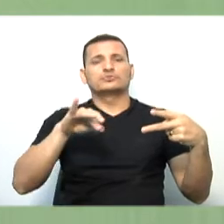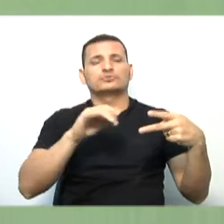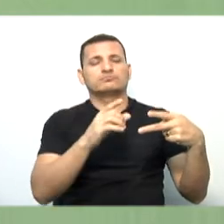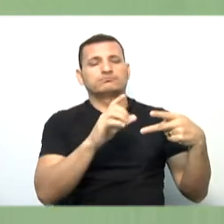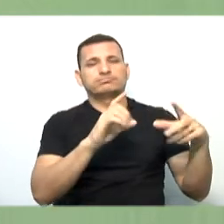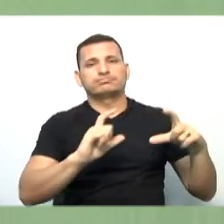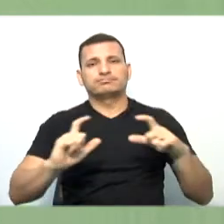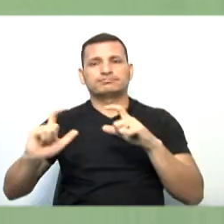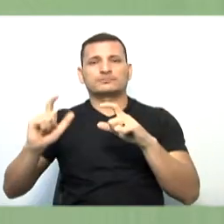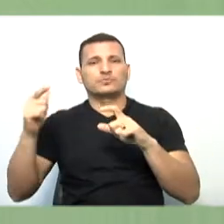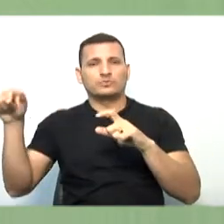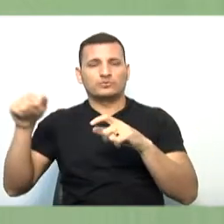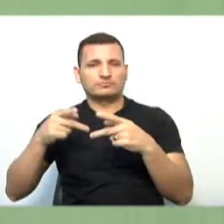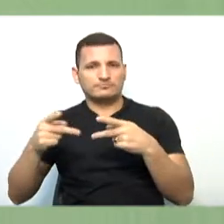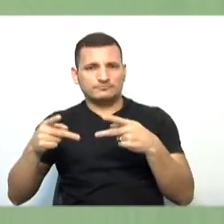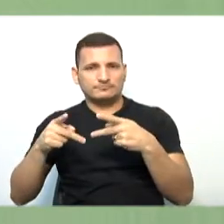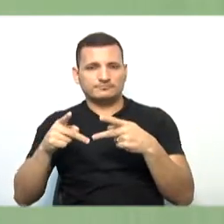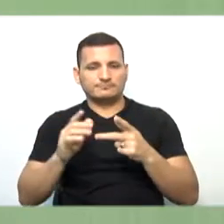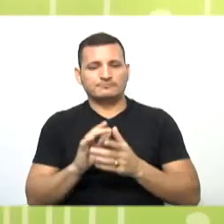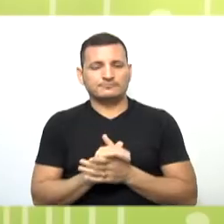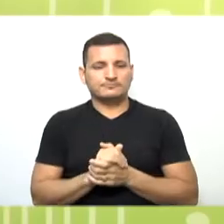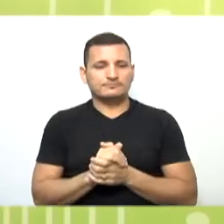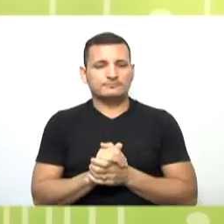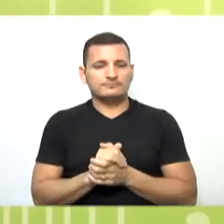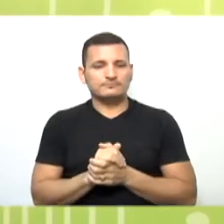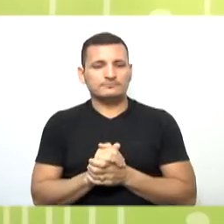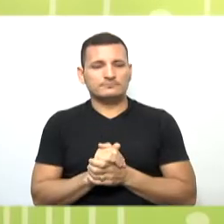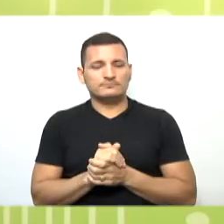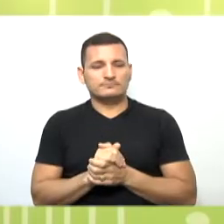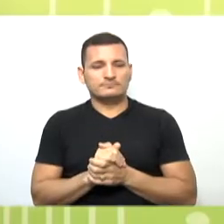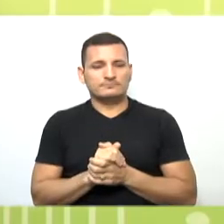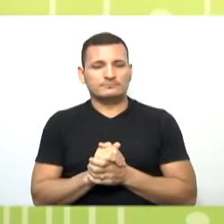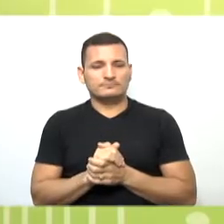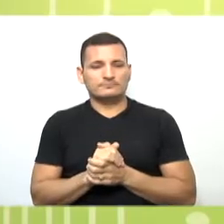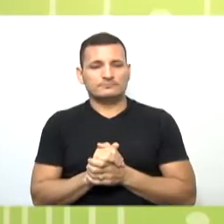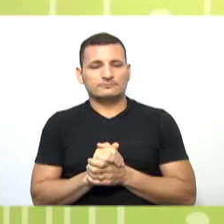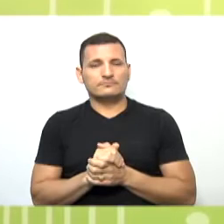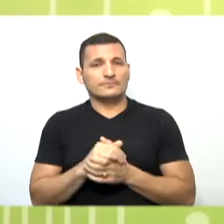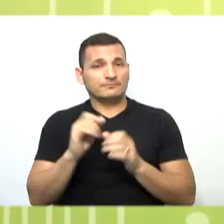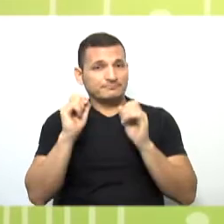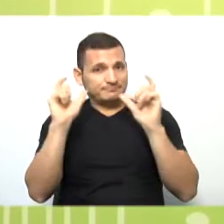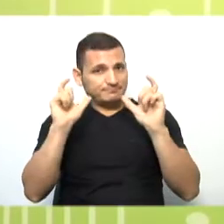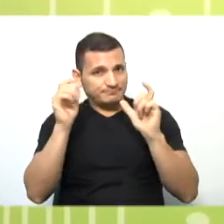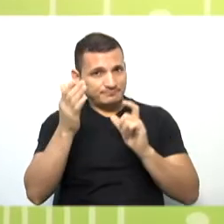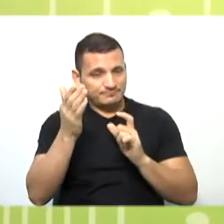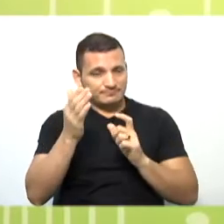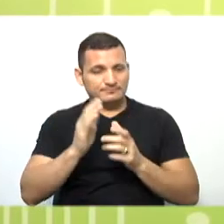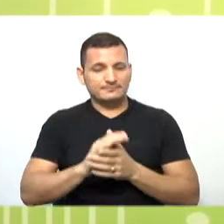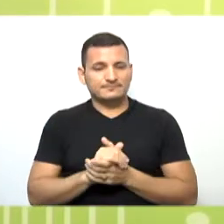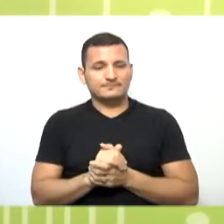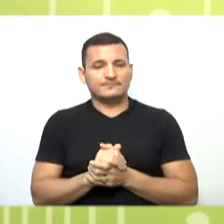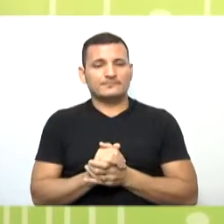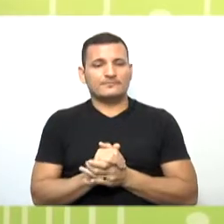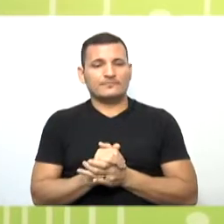assim, professora? Olha só, olha para mim, isso. Acorda aí, hein?